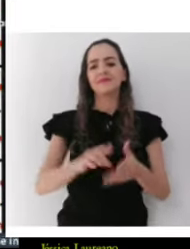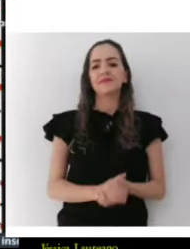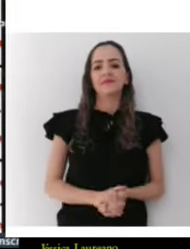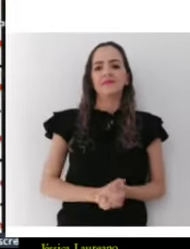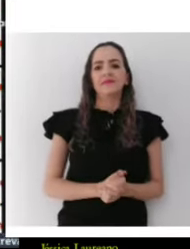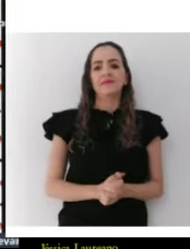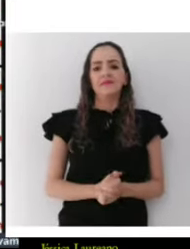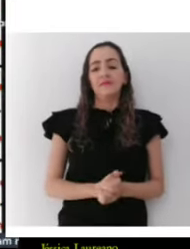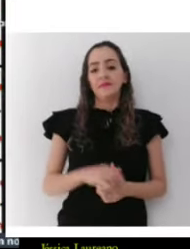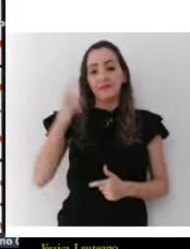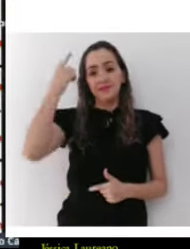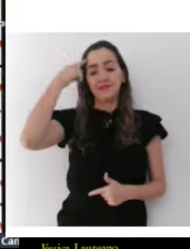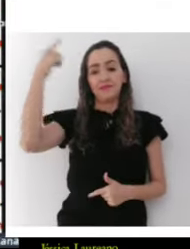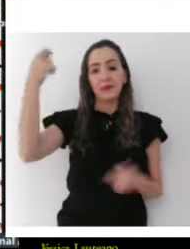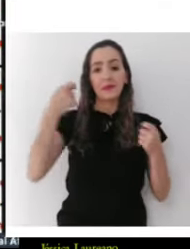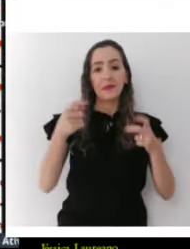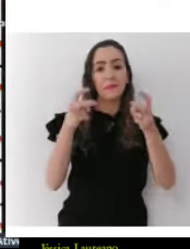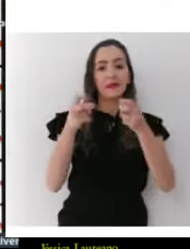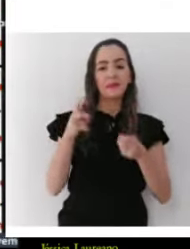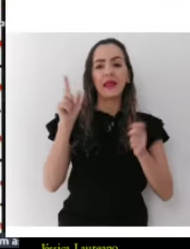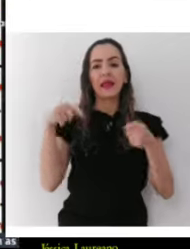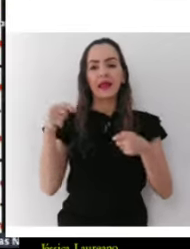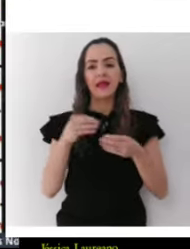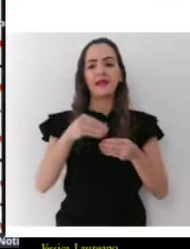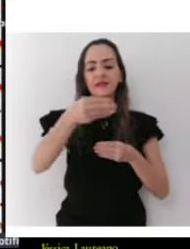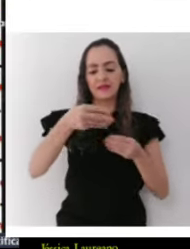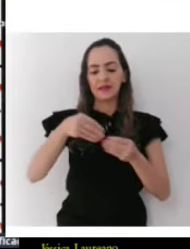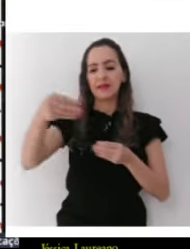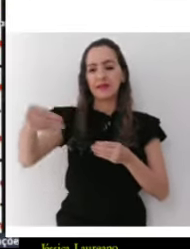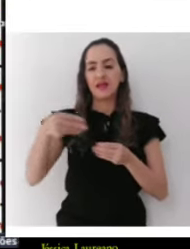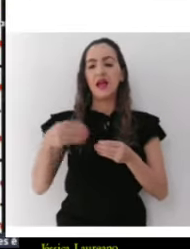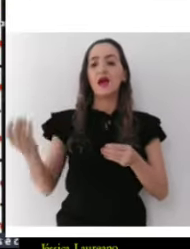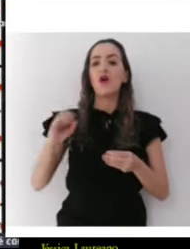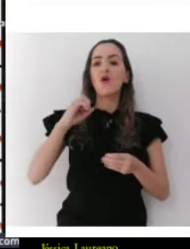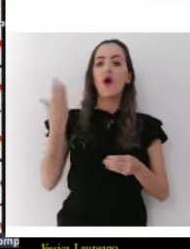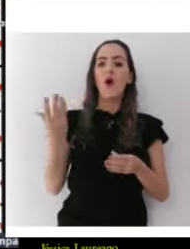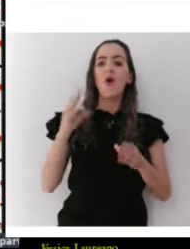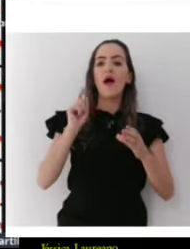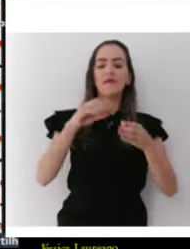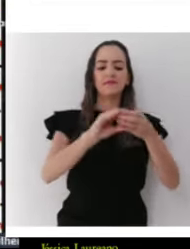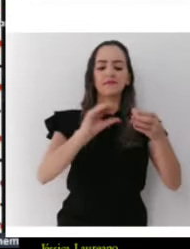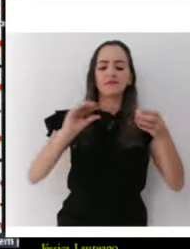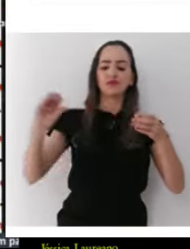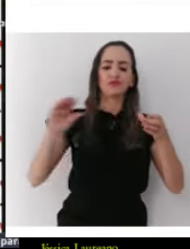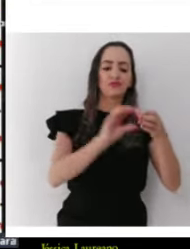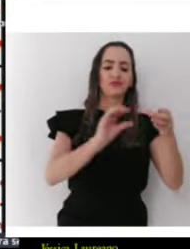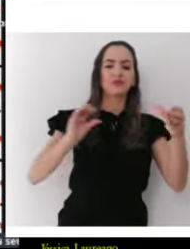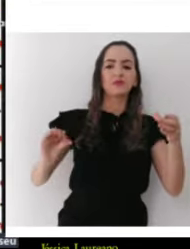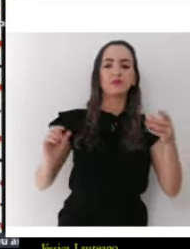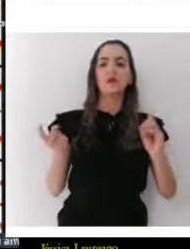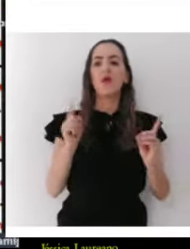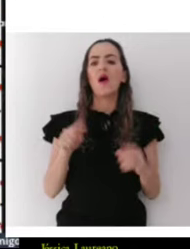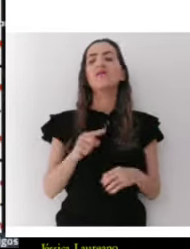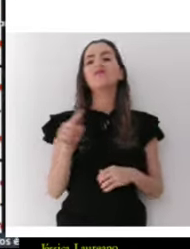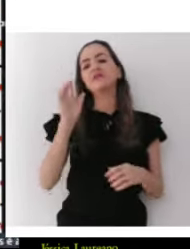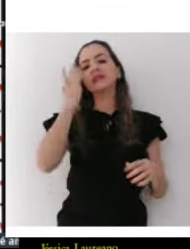por cotação? Quem consegue me responder se esse problema é de divisão ou se é de cotação? Vamos